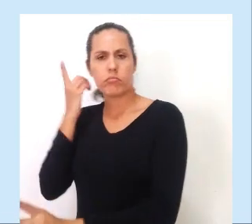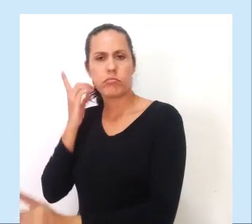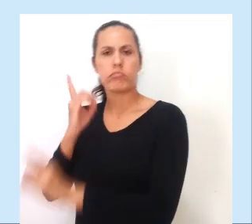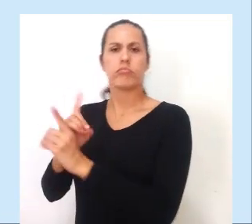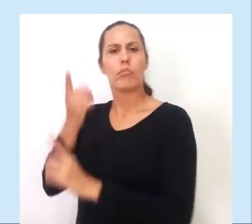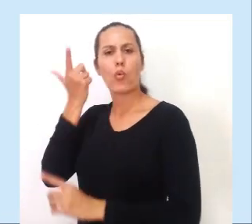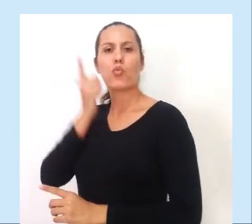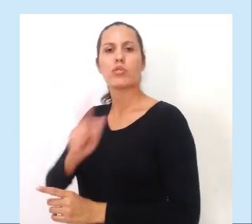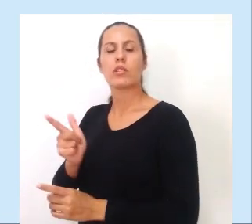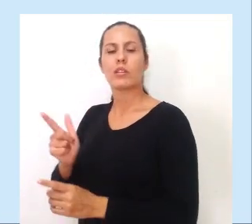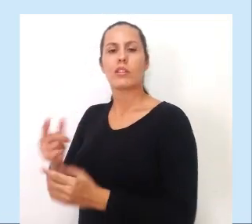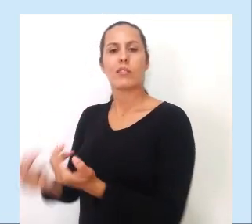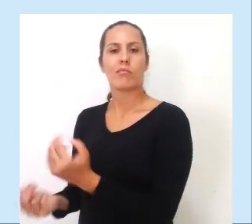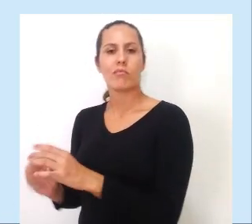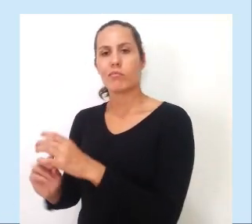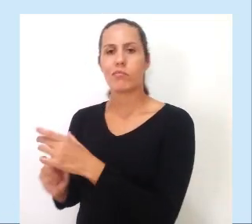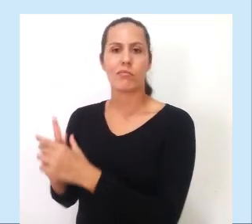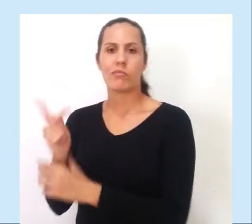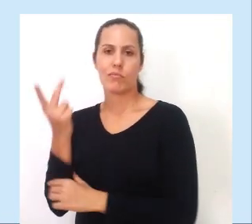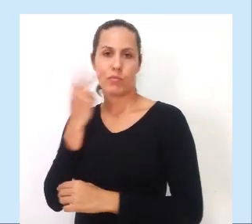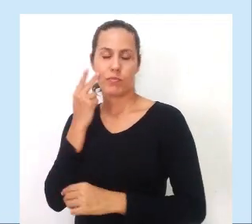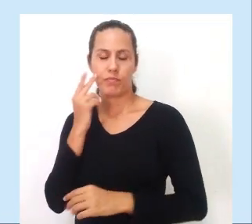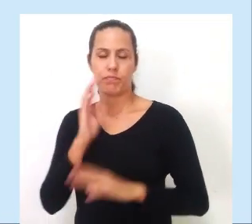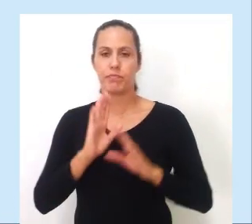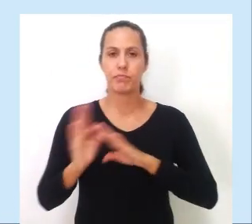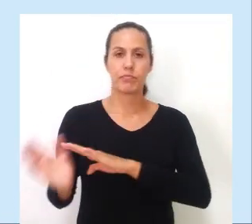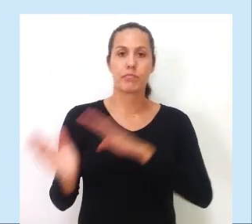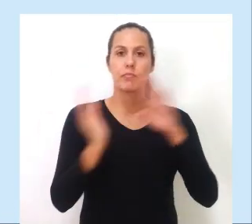plantio. Continuando o assunto